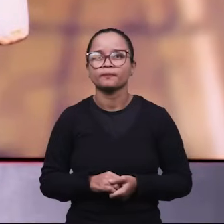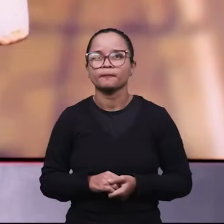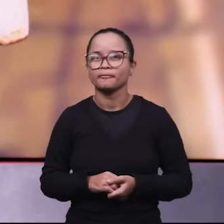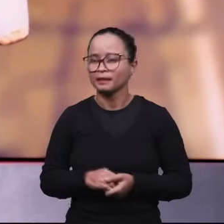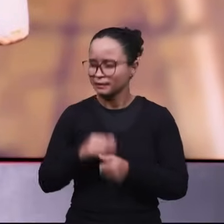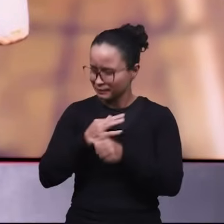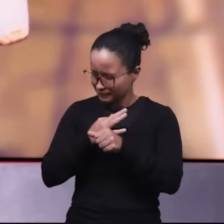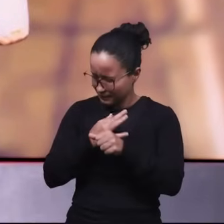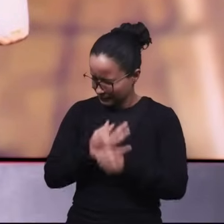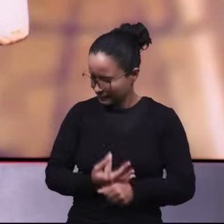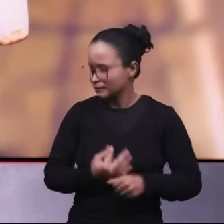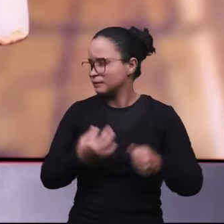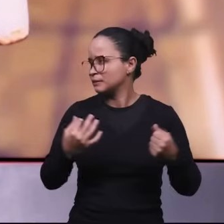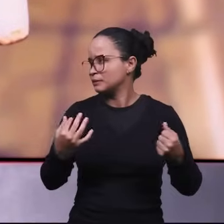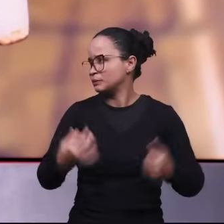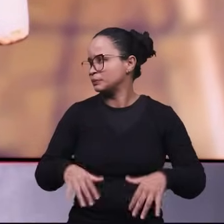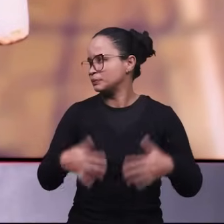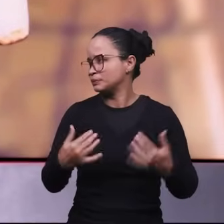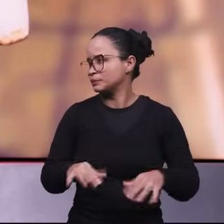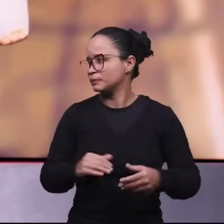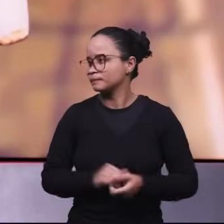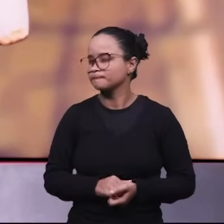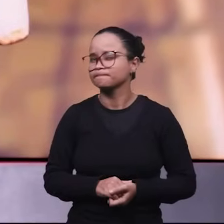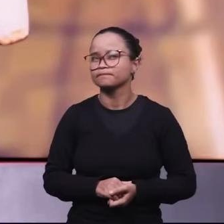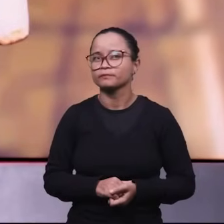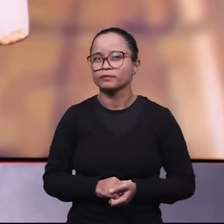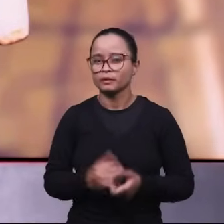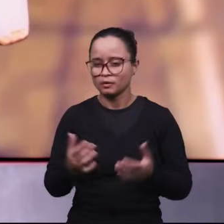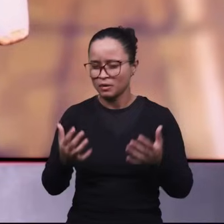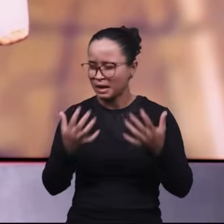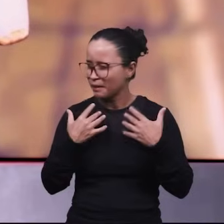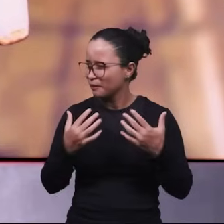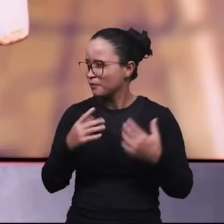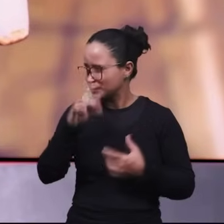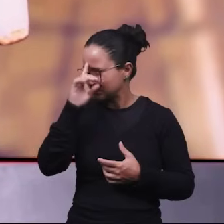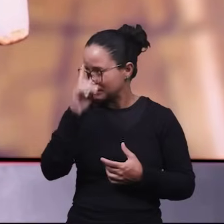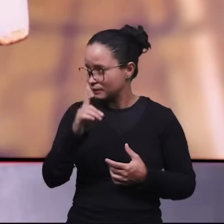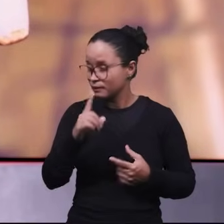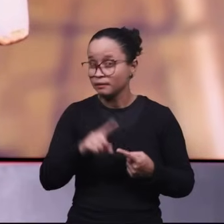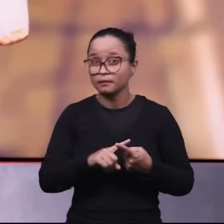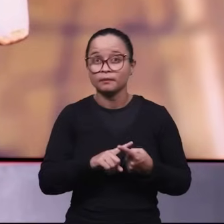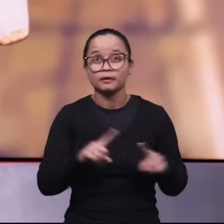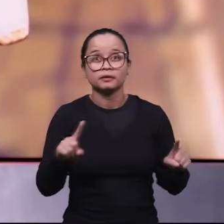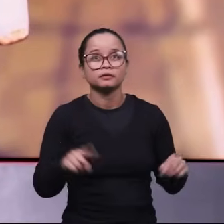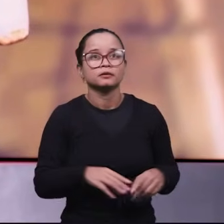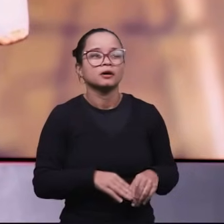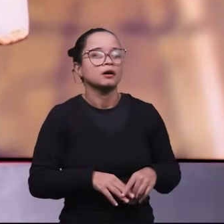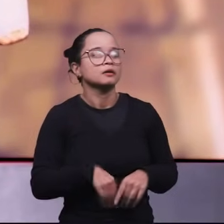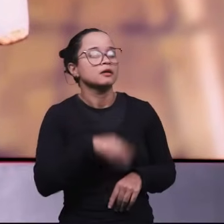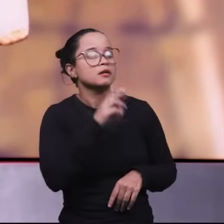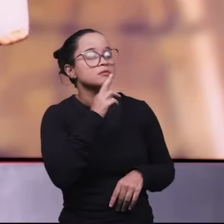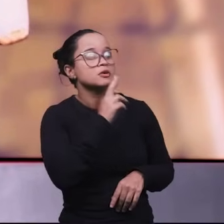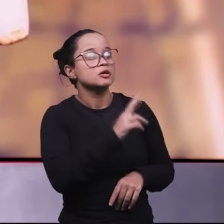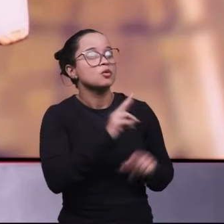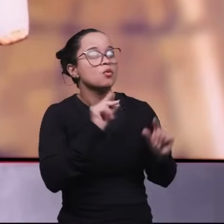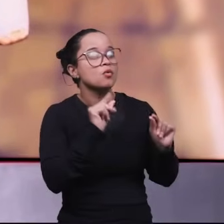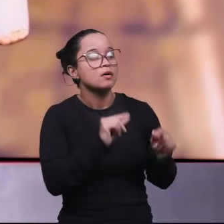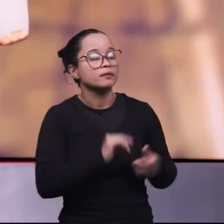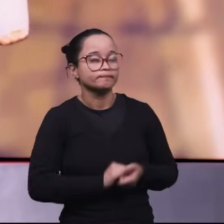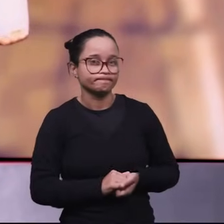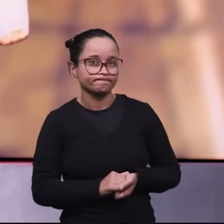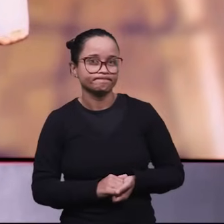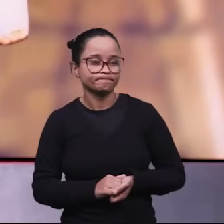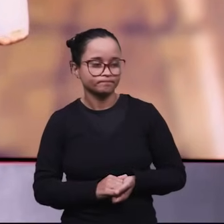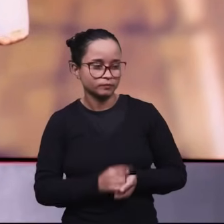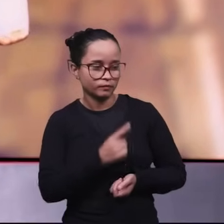suportamos a fadiga e o calor do dia. Mas o proprietário, respondendo, disse